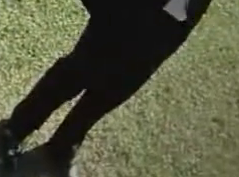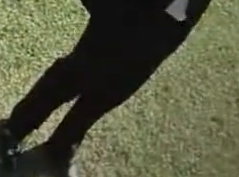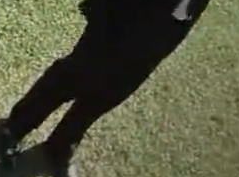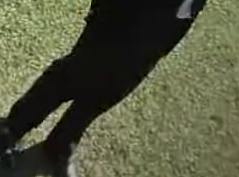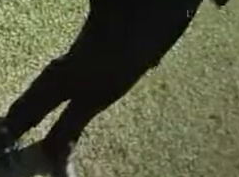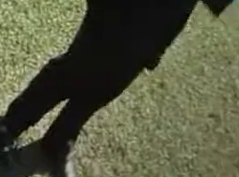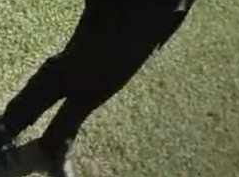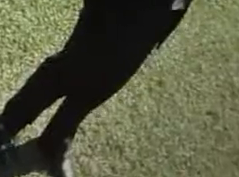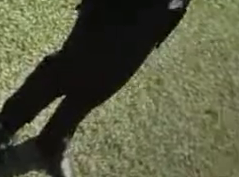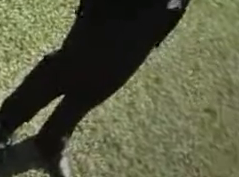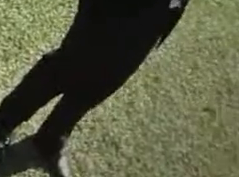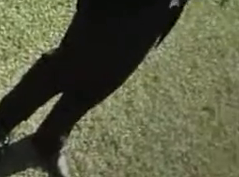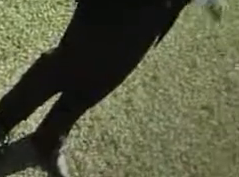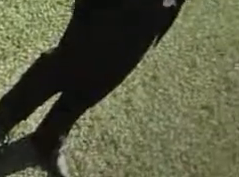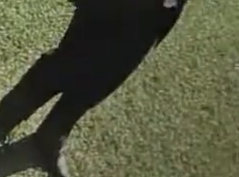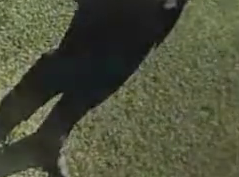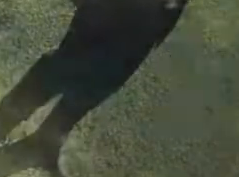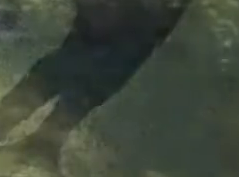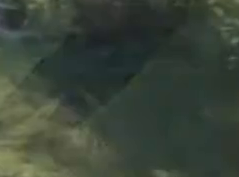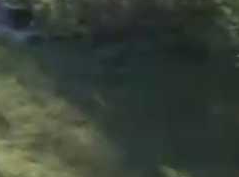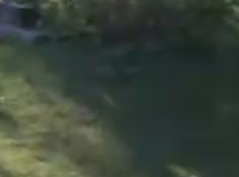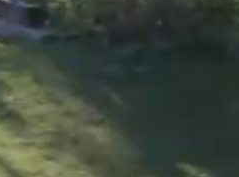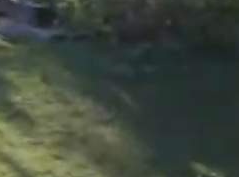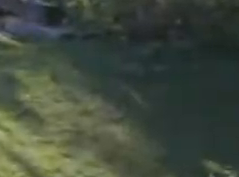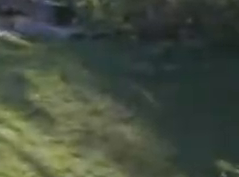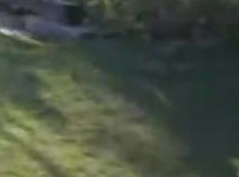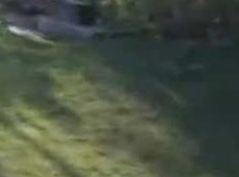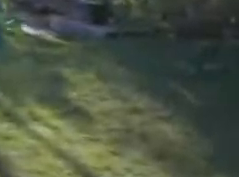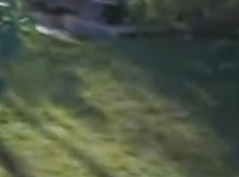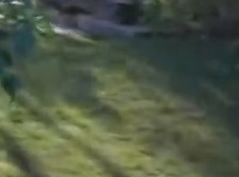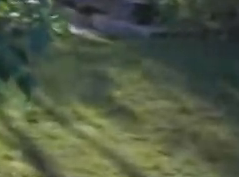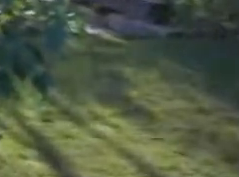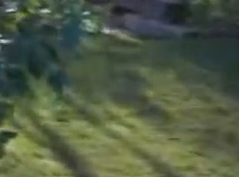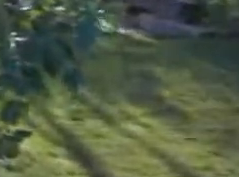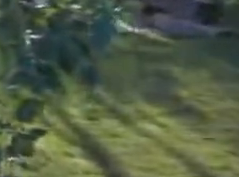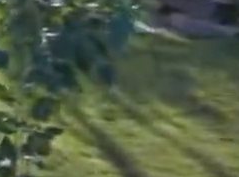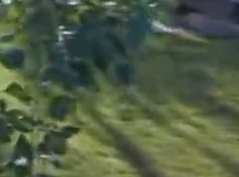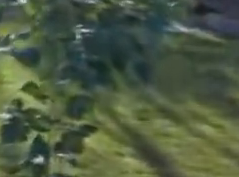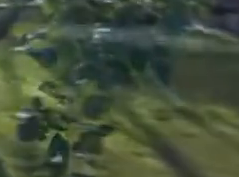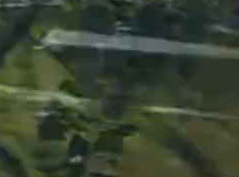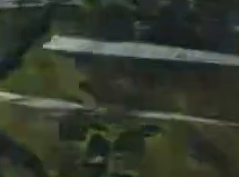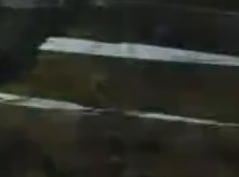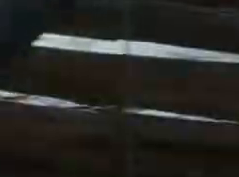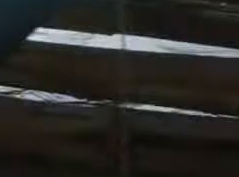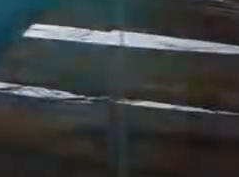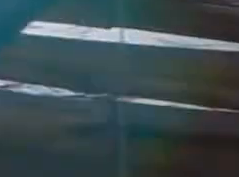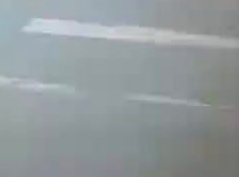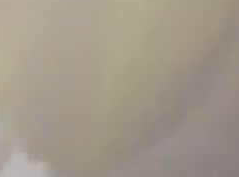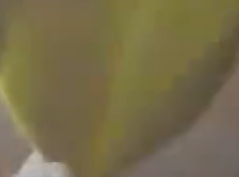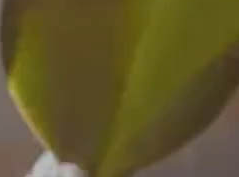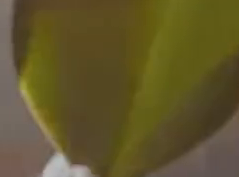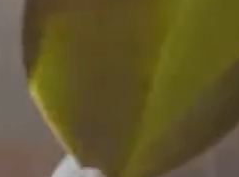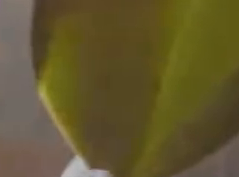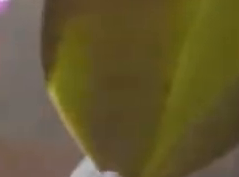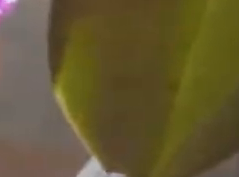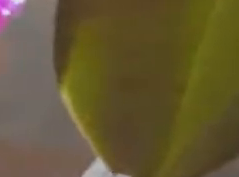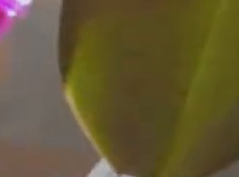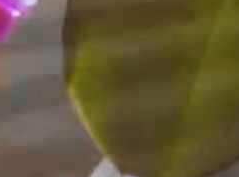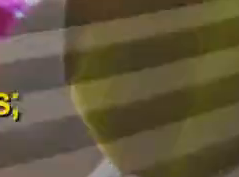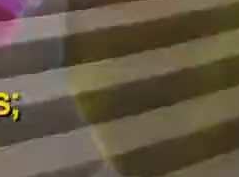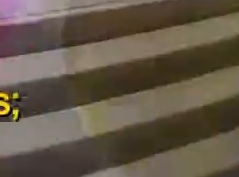América, iluminado ao sol do novo mundo. Do que a terra, mais da